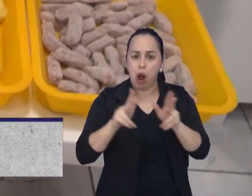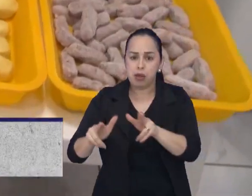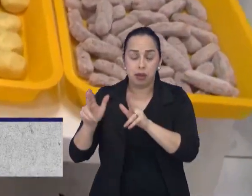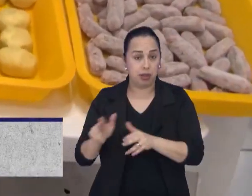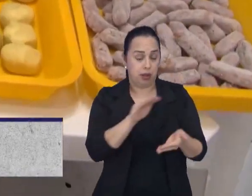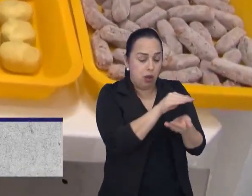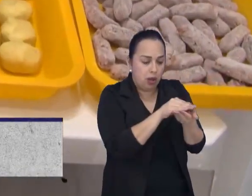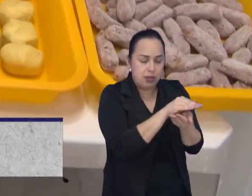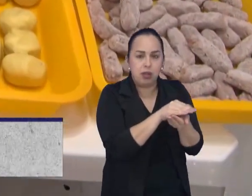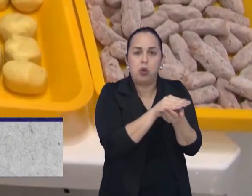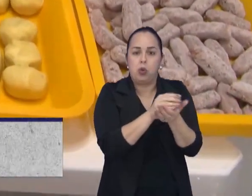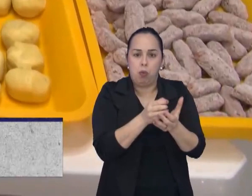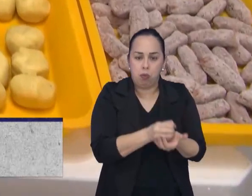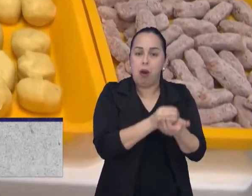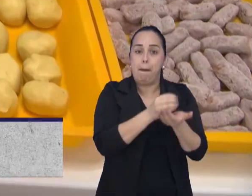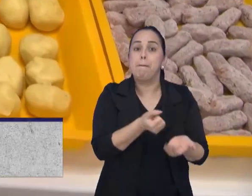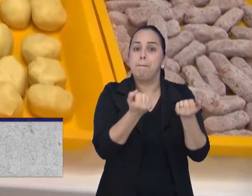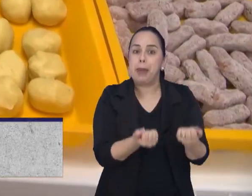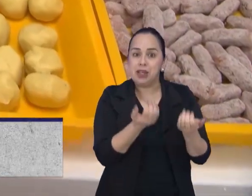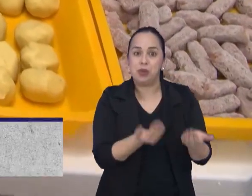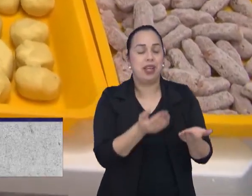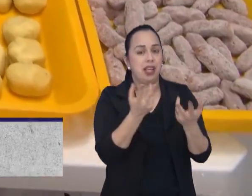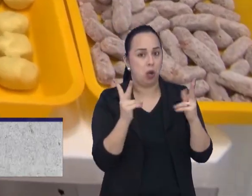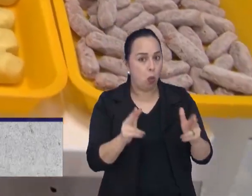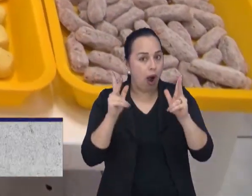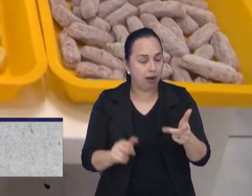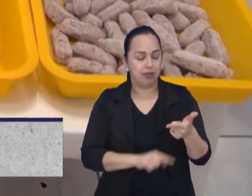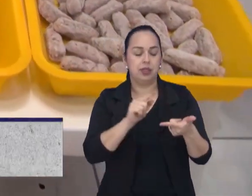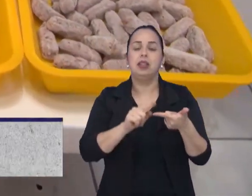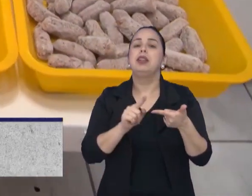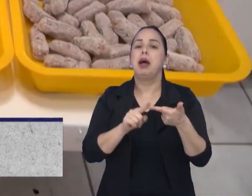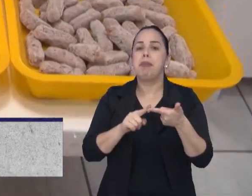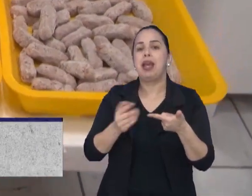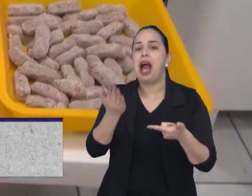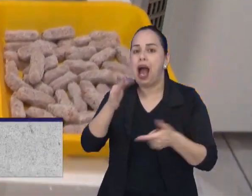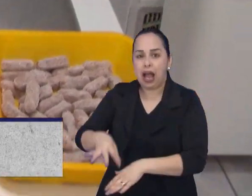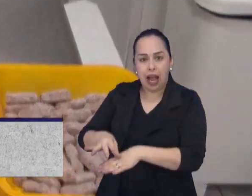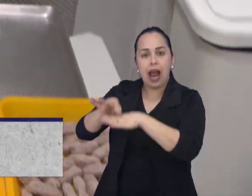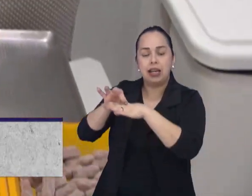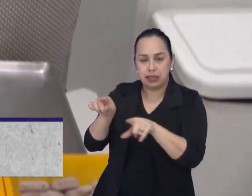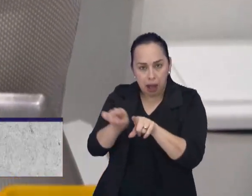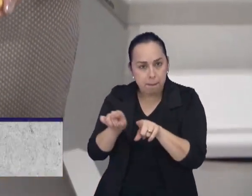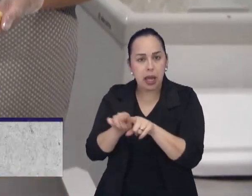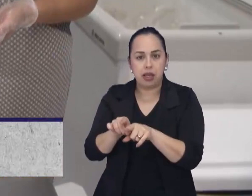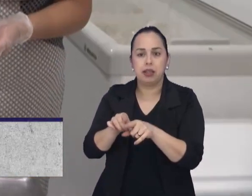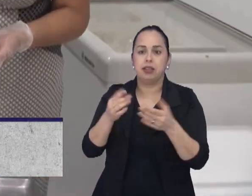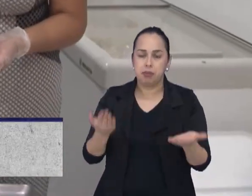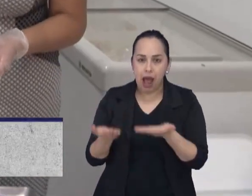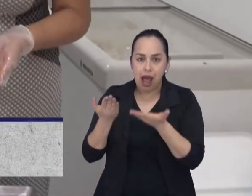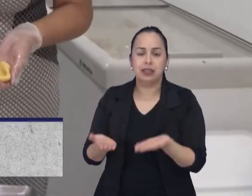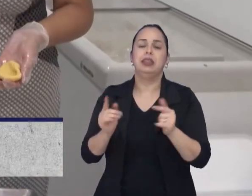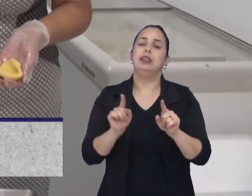massa, todas têm o mesmo peso e o recheio também é pesado. Depois isso disso... porque como ele está sendo vendido em